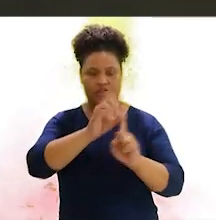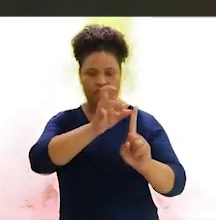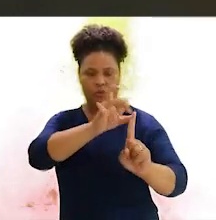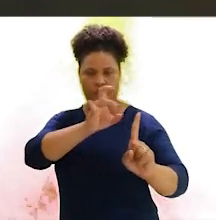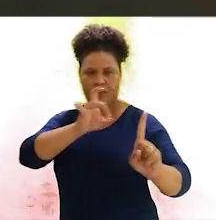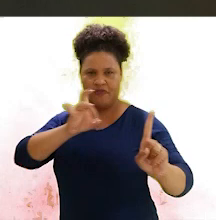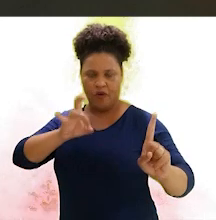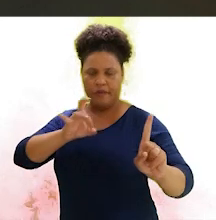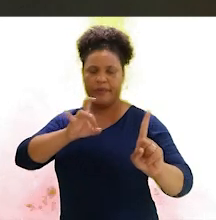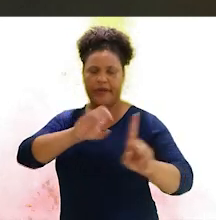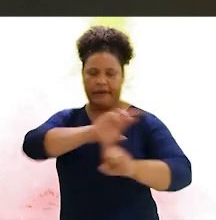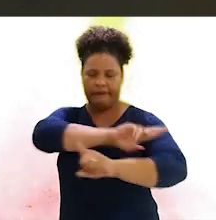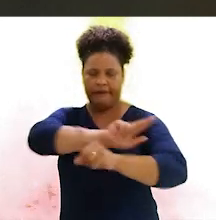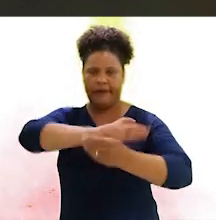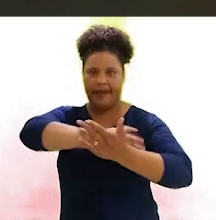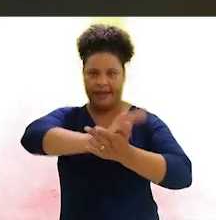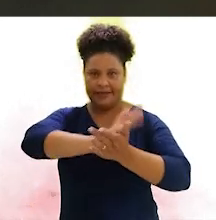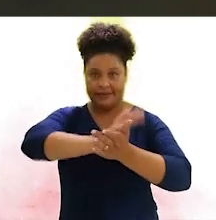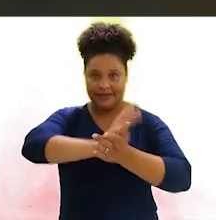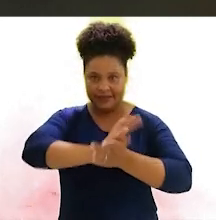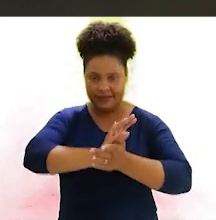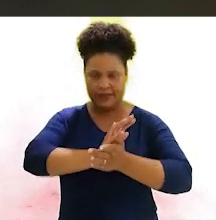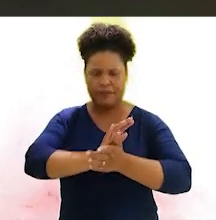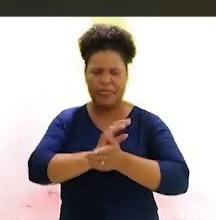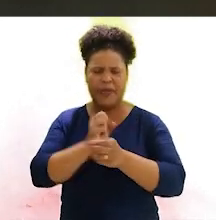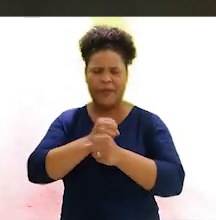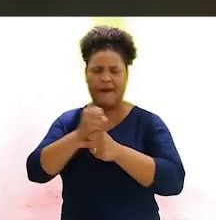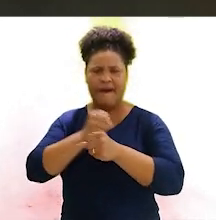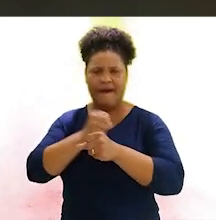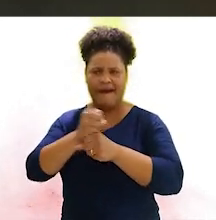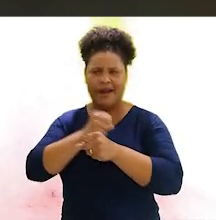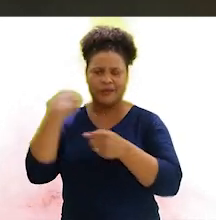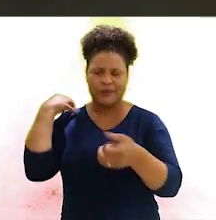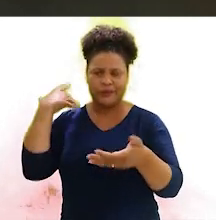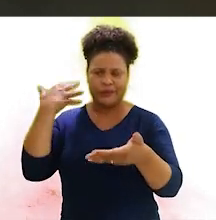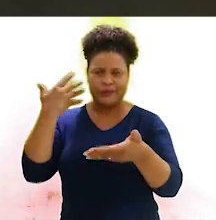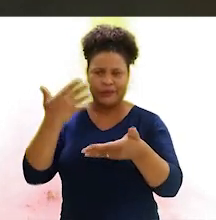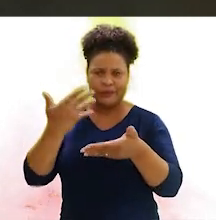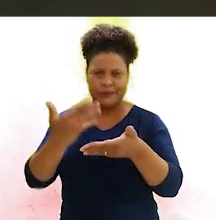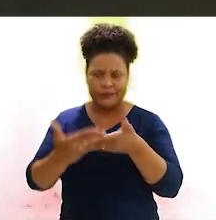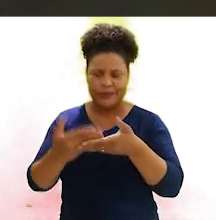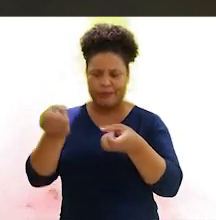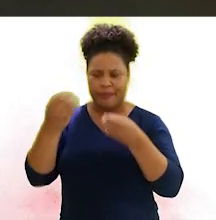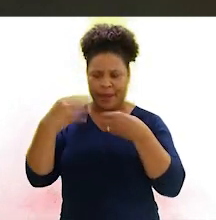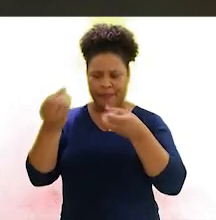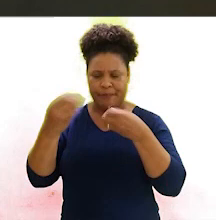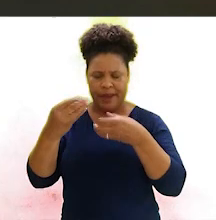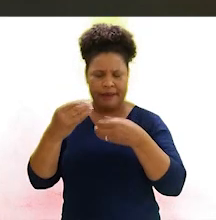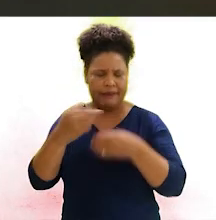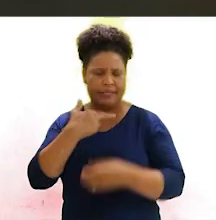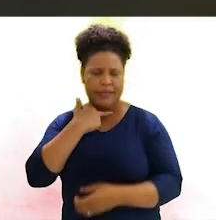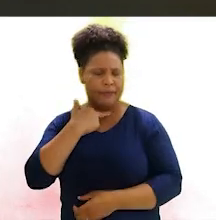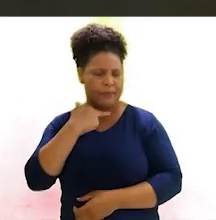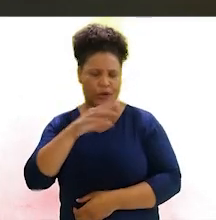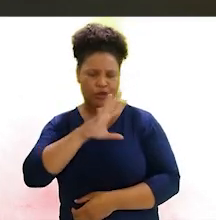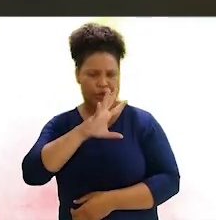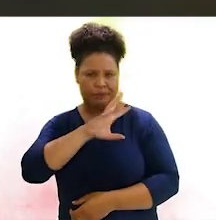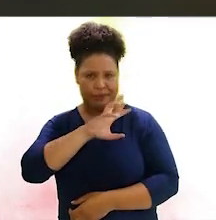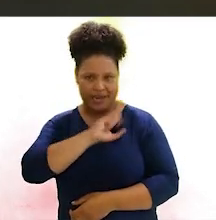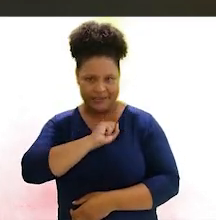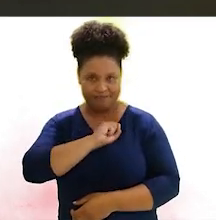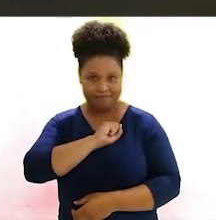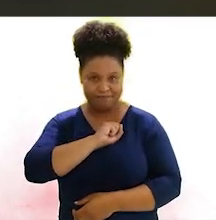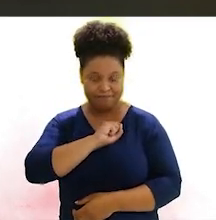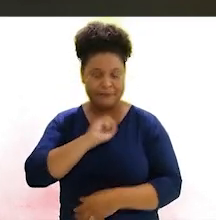é uma forma e cair e racista Então por muito tempo é Alexandre foi ensinado de que não podia amar de várias